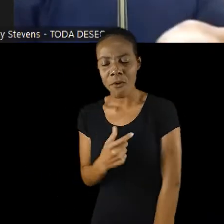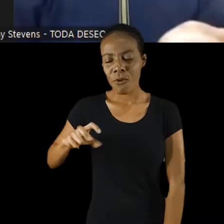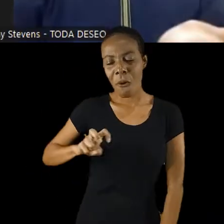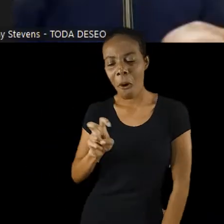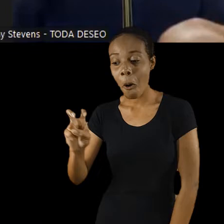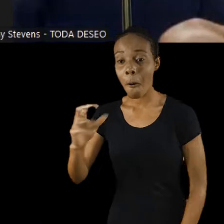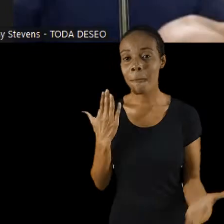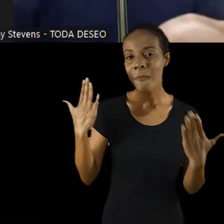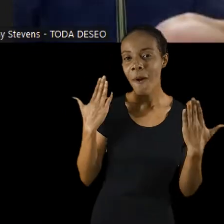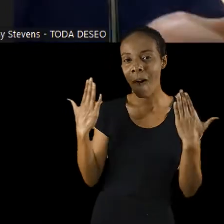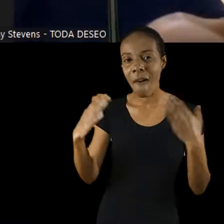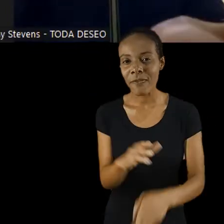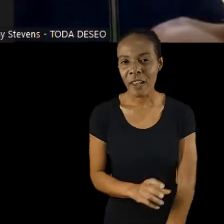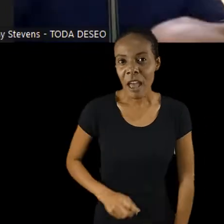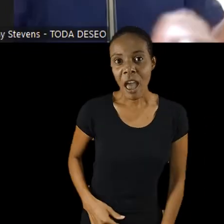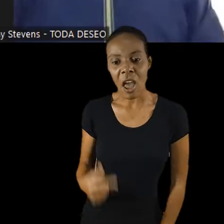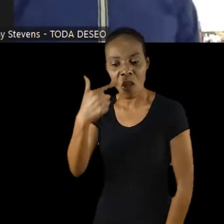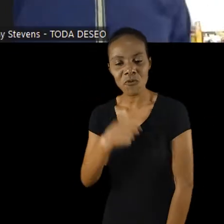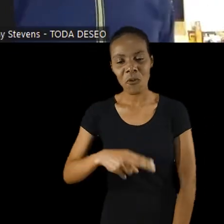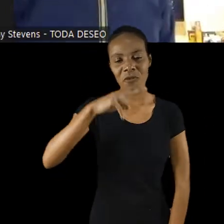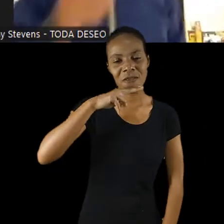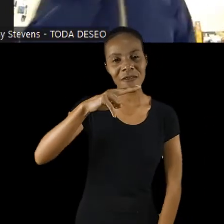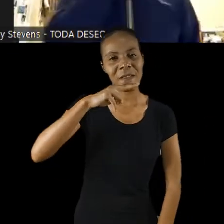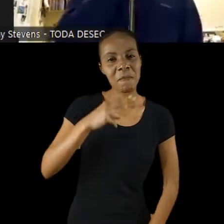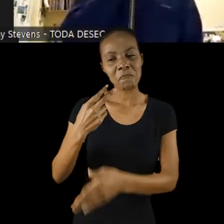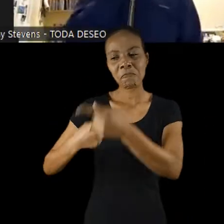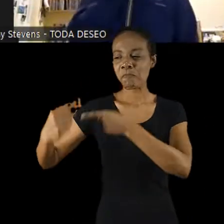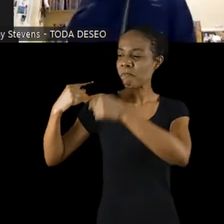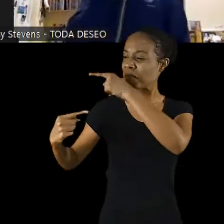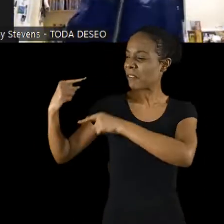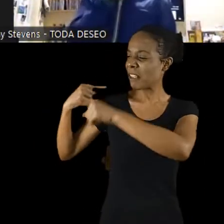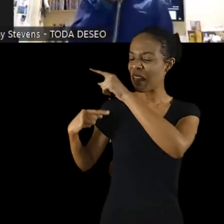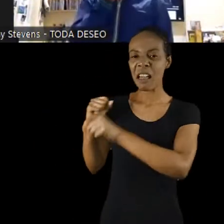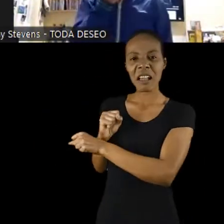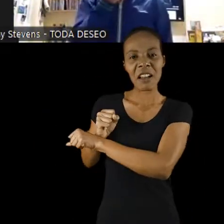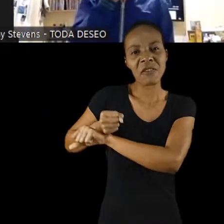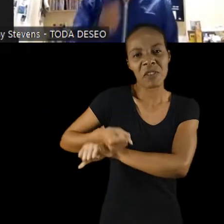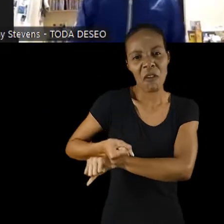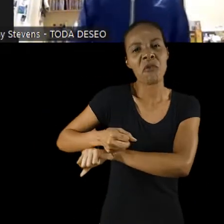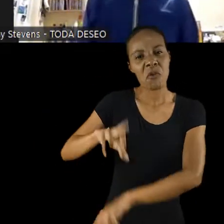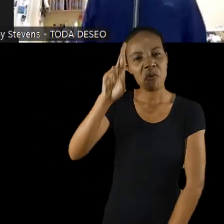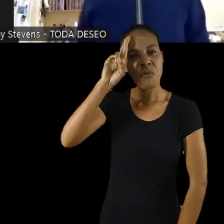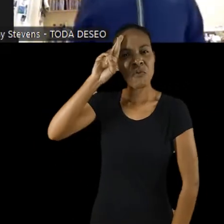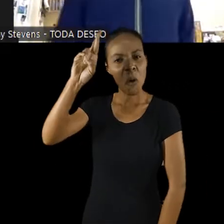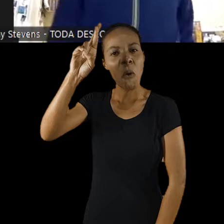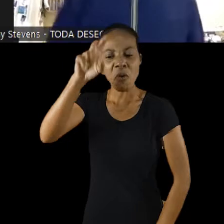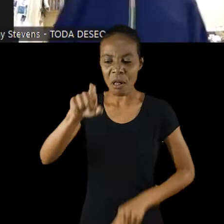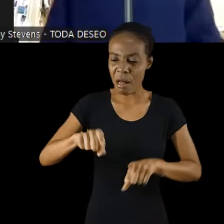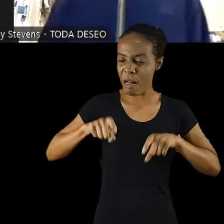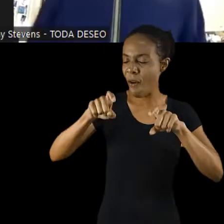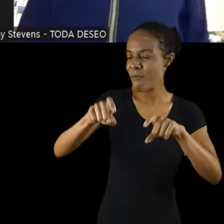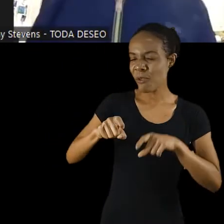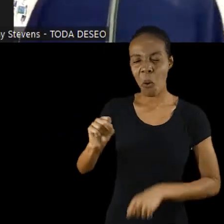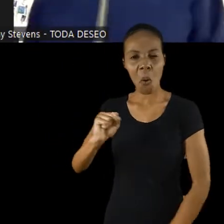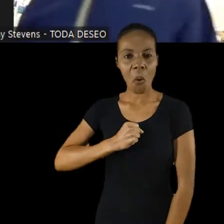não para. Vem, corta a rima desse cara. Sou a neta da escrava que senhorzinho de engenho odiava. Vai, fica passada, meu show é pesado. Uma gangue